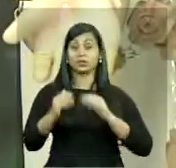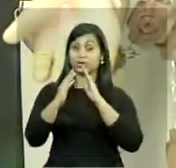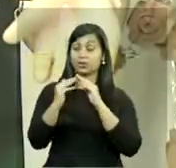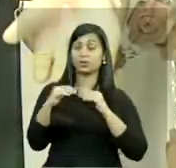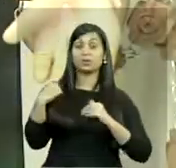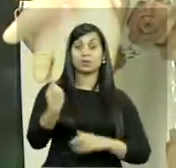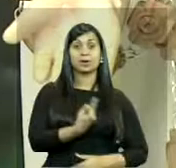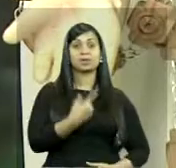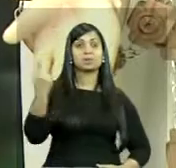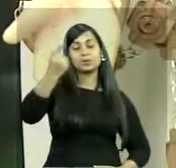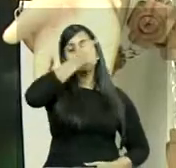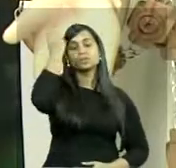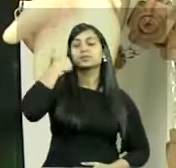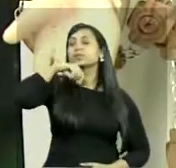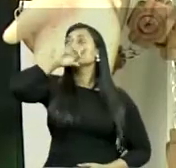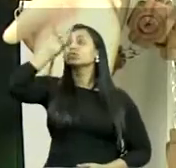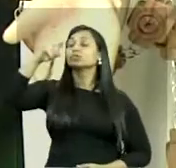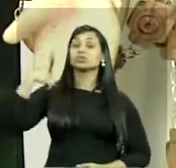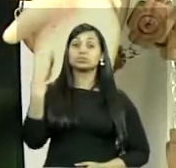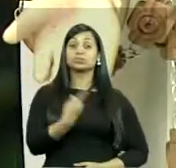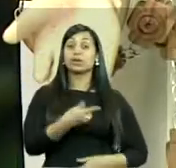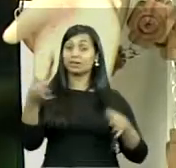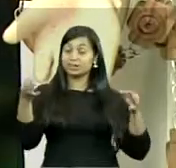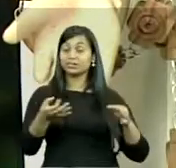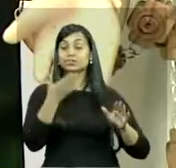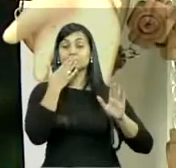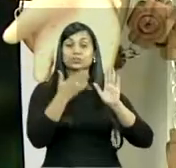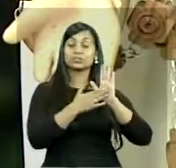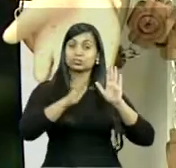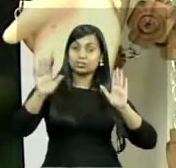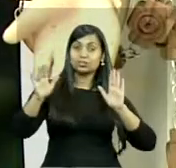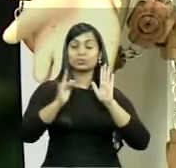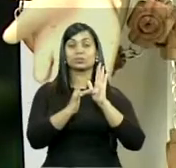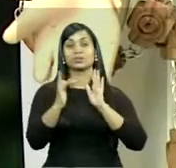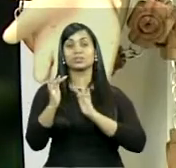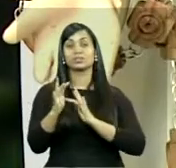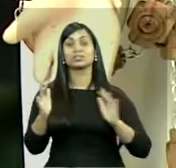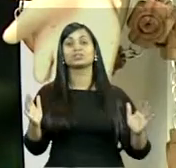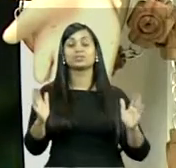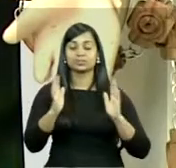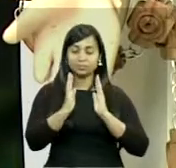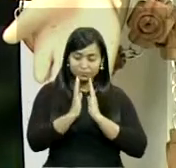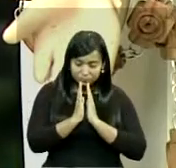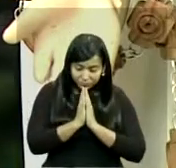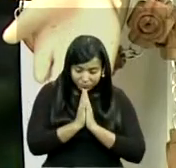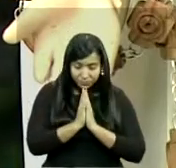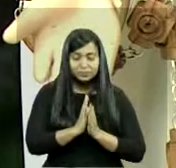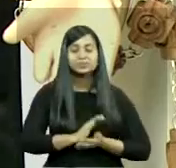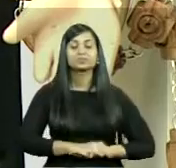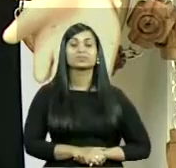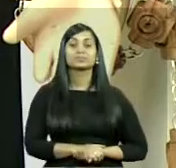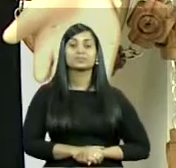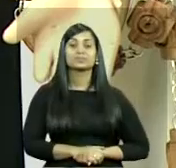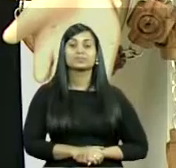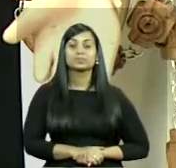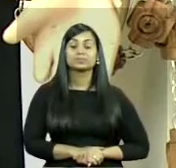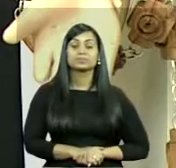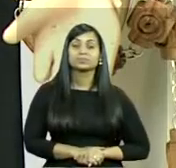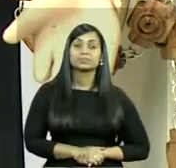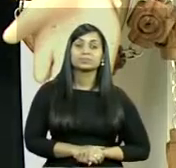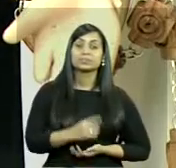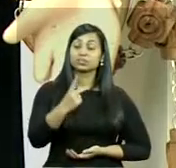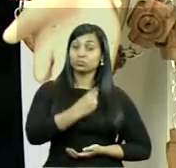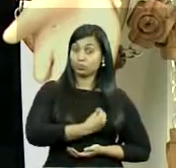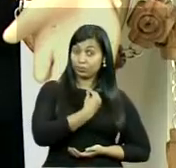Virgem Maria, rogai por nós, Santa Mãe de Deus, para que sejamos dignos das promessas de Cristo. Amém. E que desça